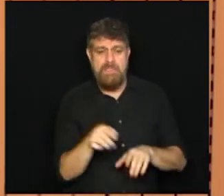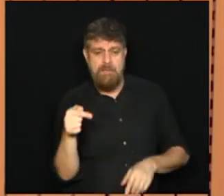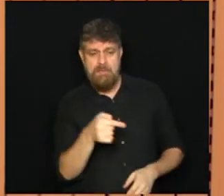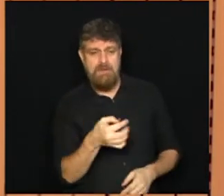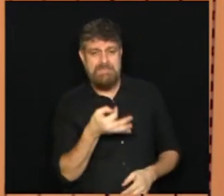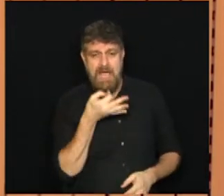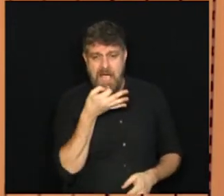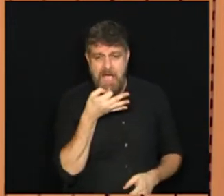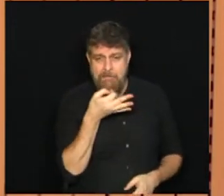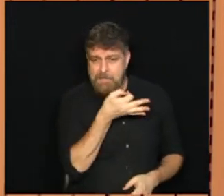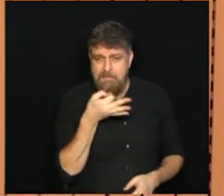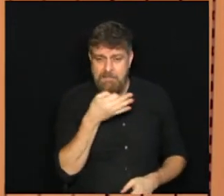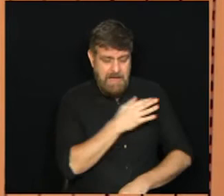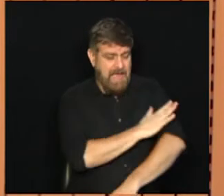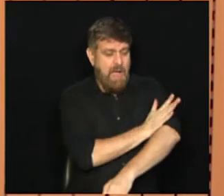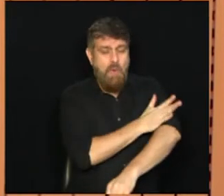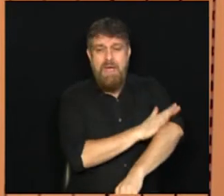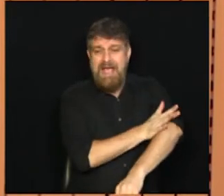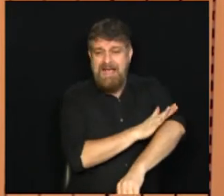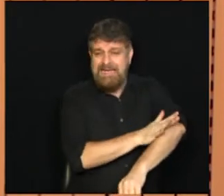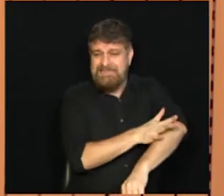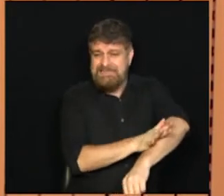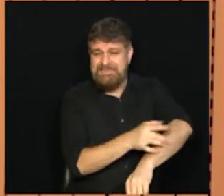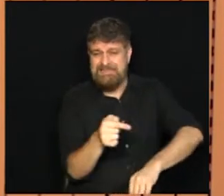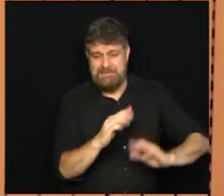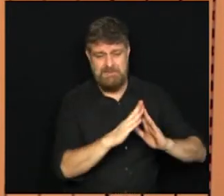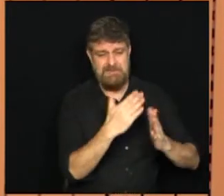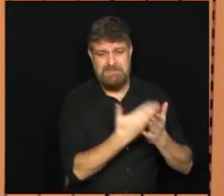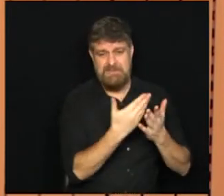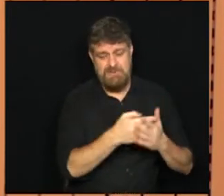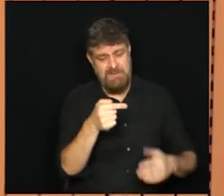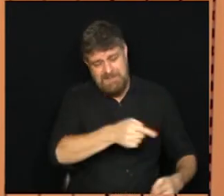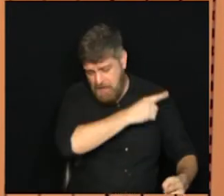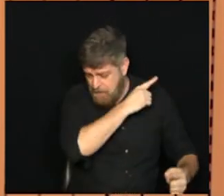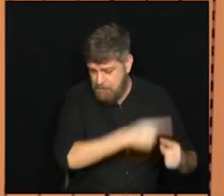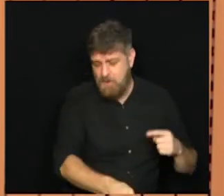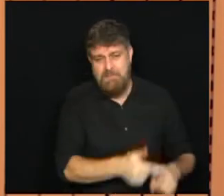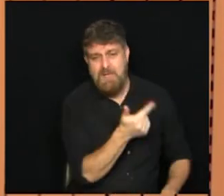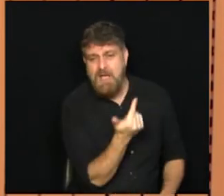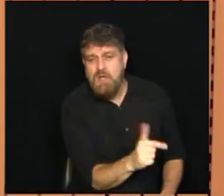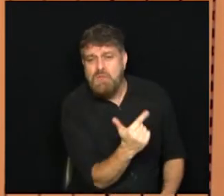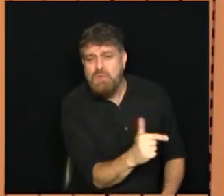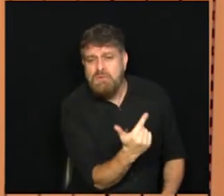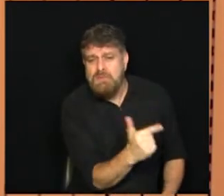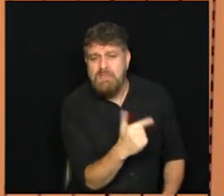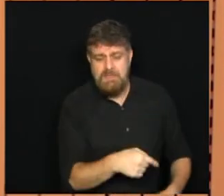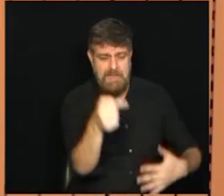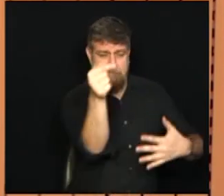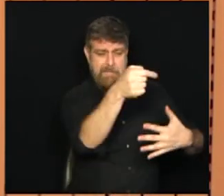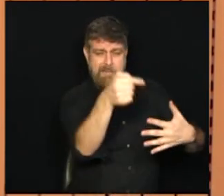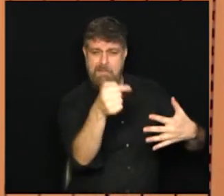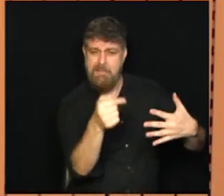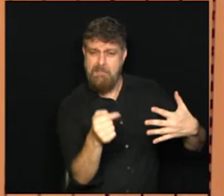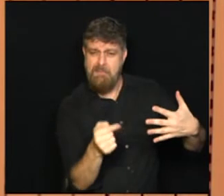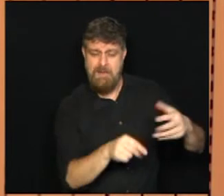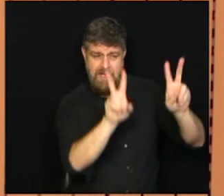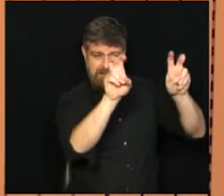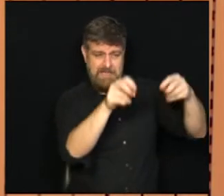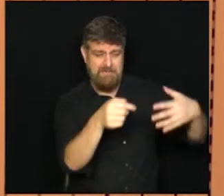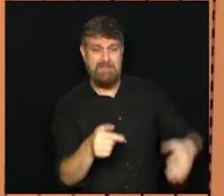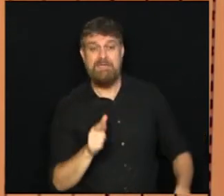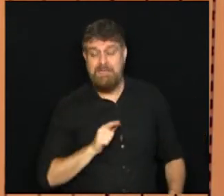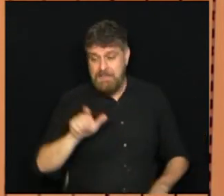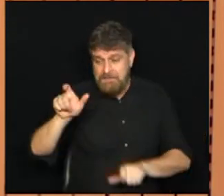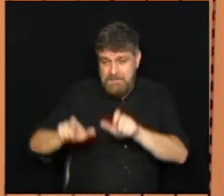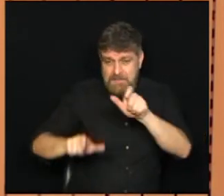que o racismo, né, que não tenha mais esse racismo no ambiente escolar, e discuta todos esses temas que as